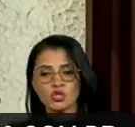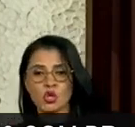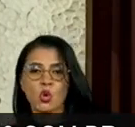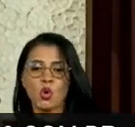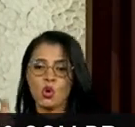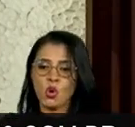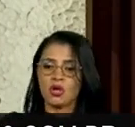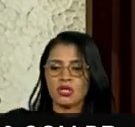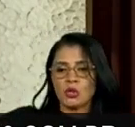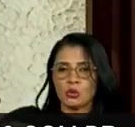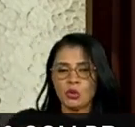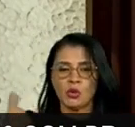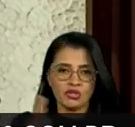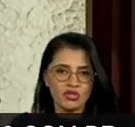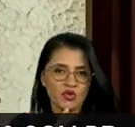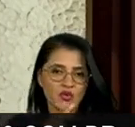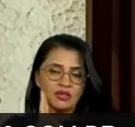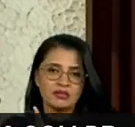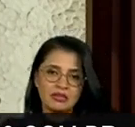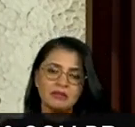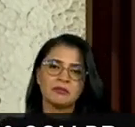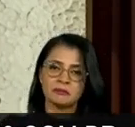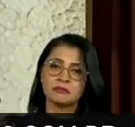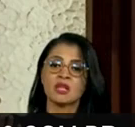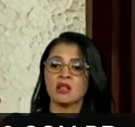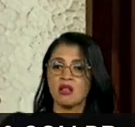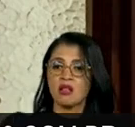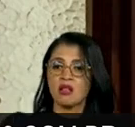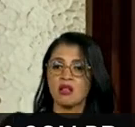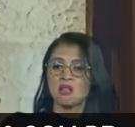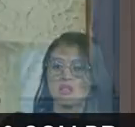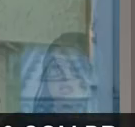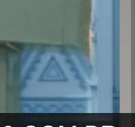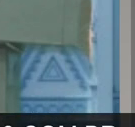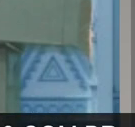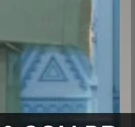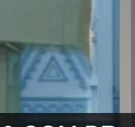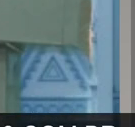camponesas, agricultores, como a gente costuma falar, na roça.